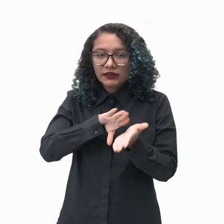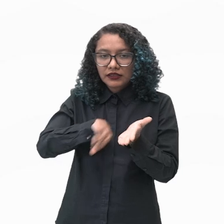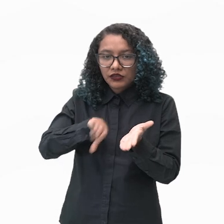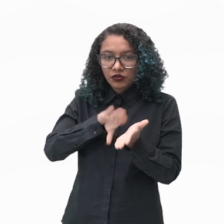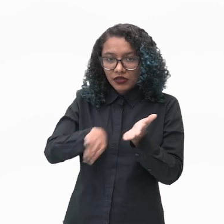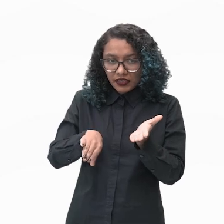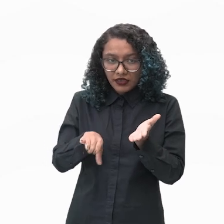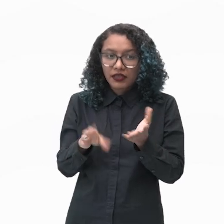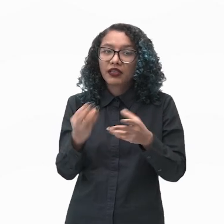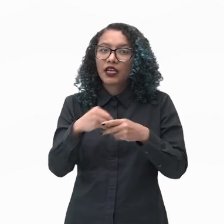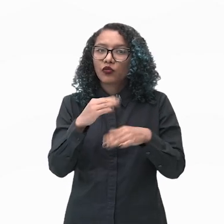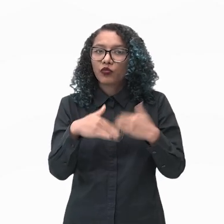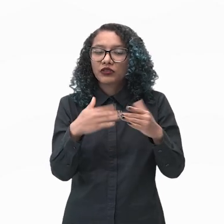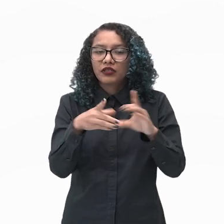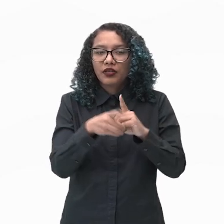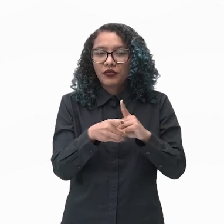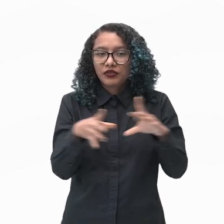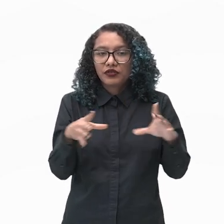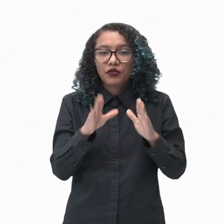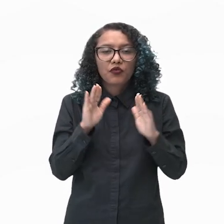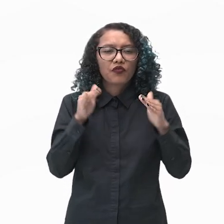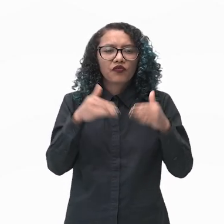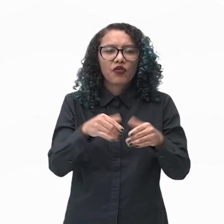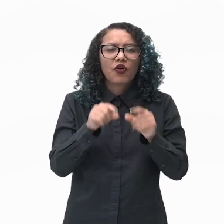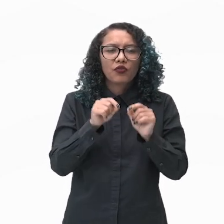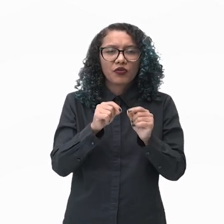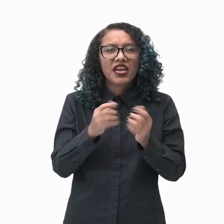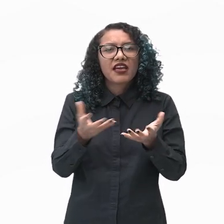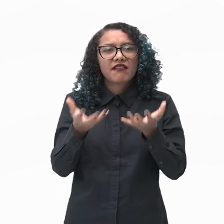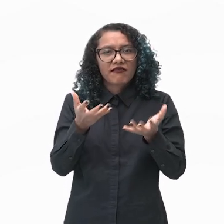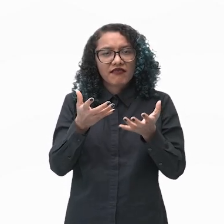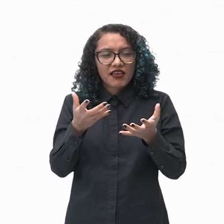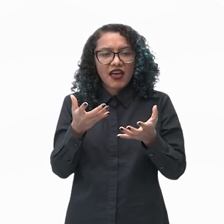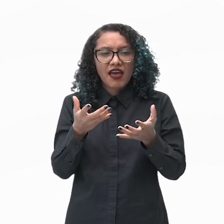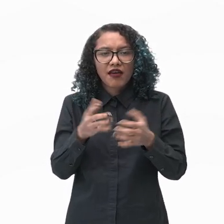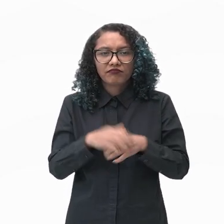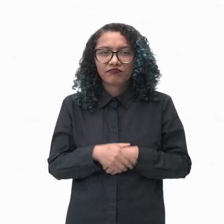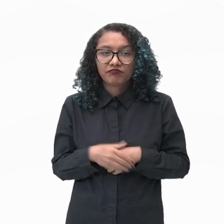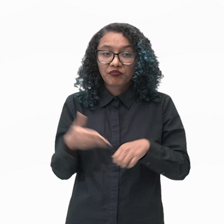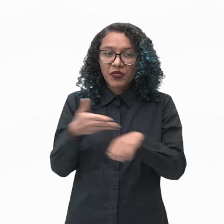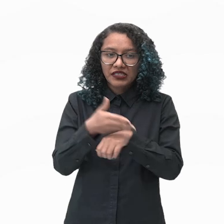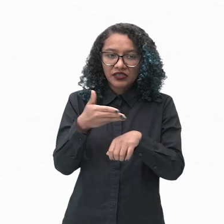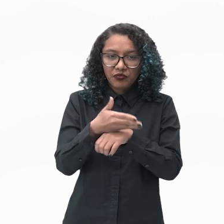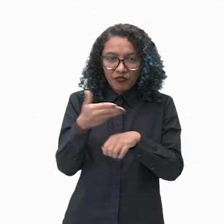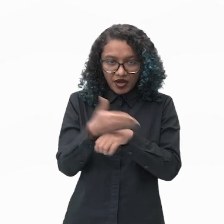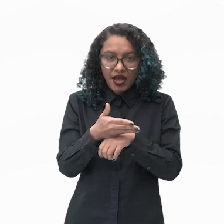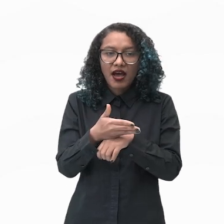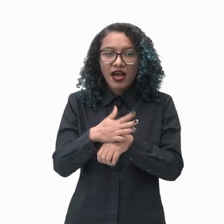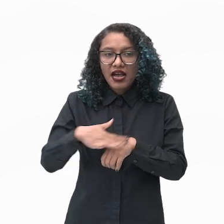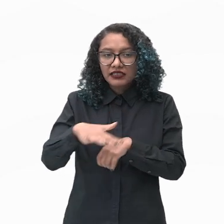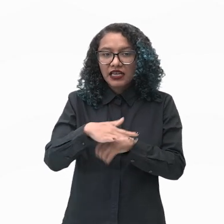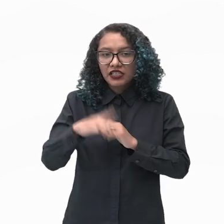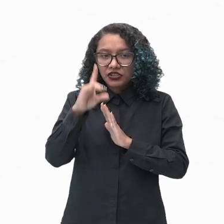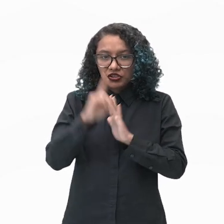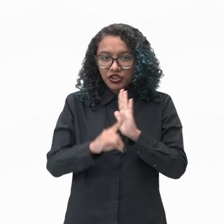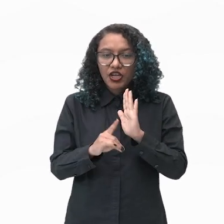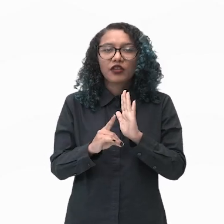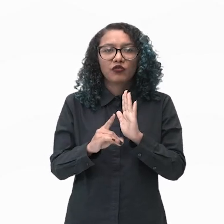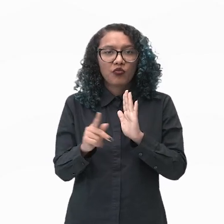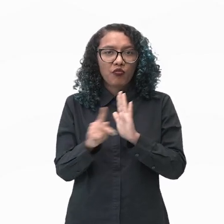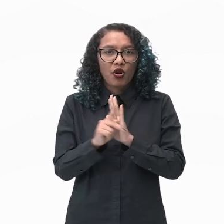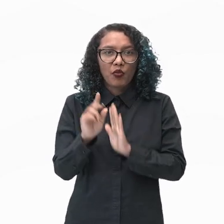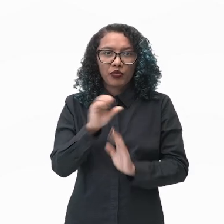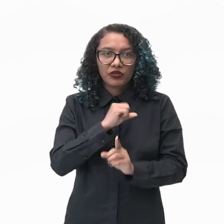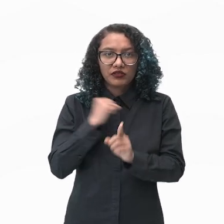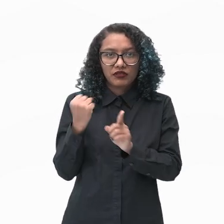processo democrático, que buscam ocupar os espaços de direitos da nossa sociedade, tá bom?